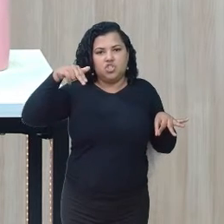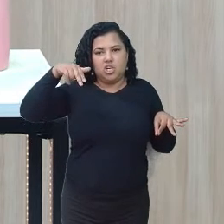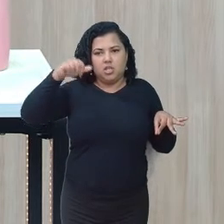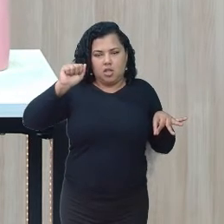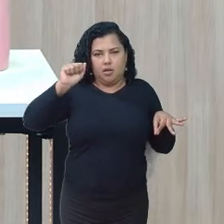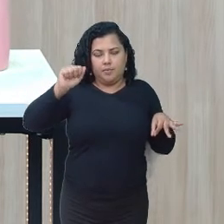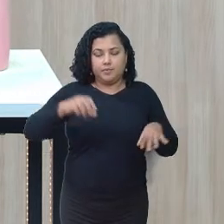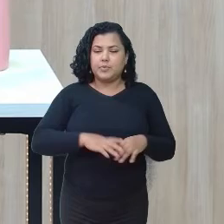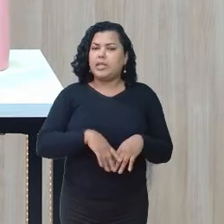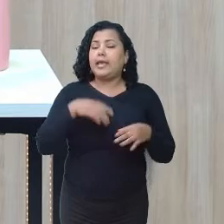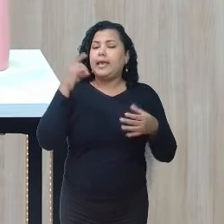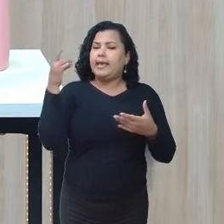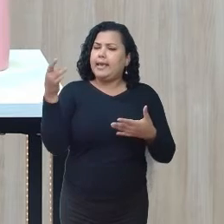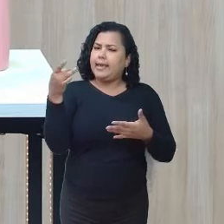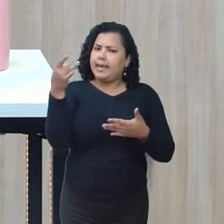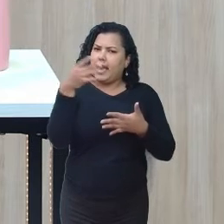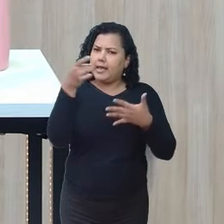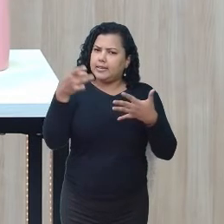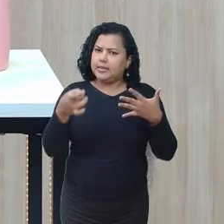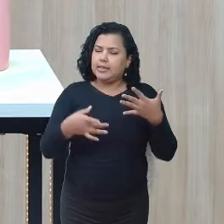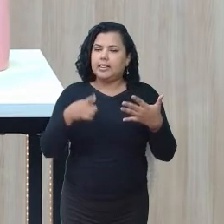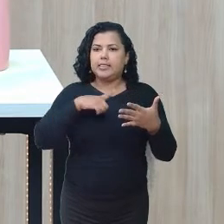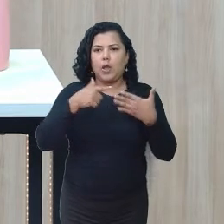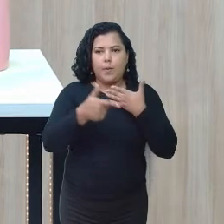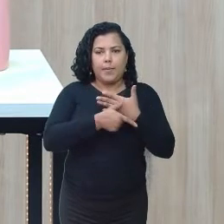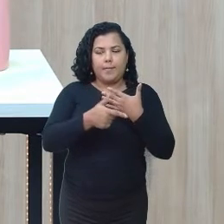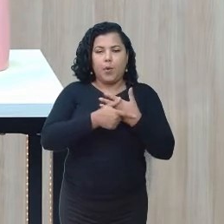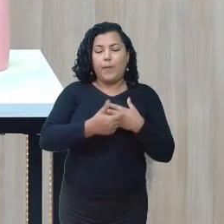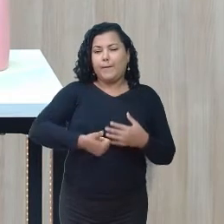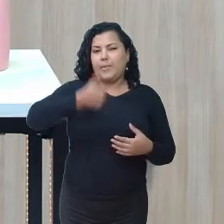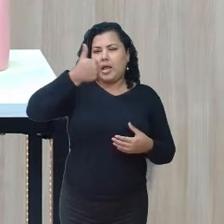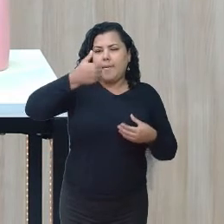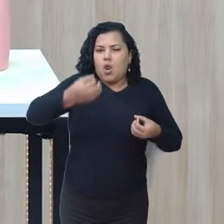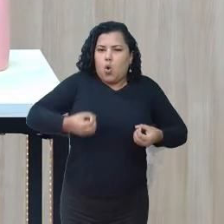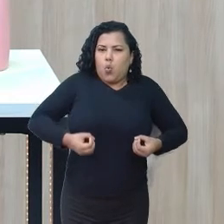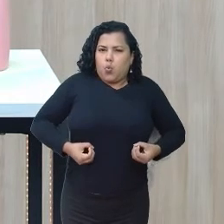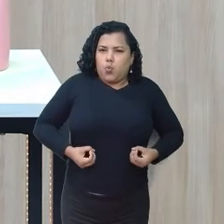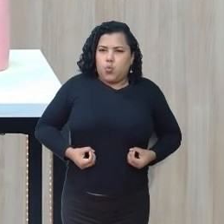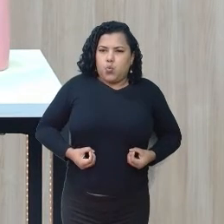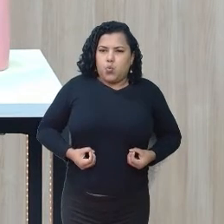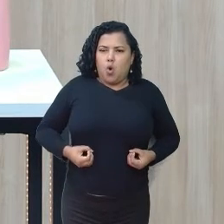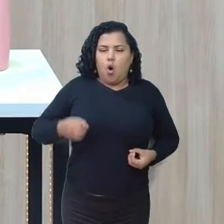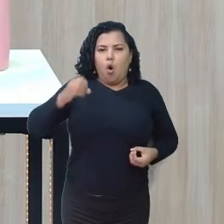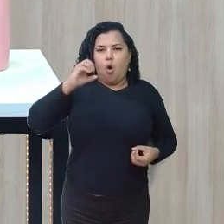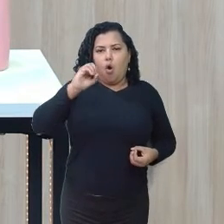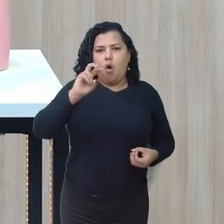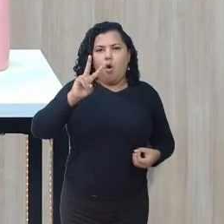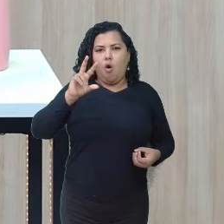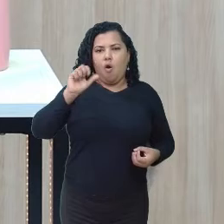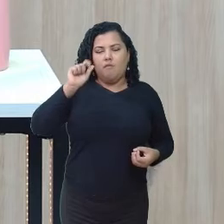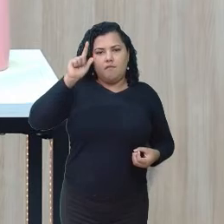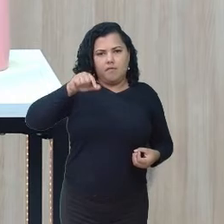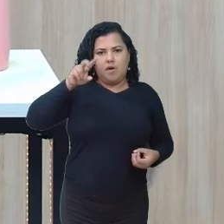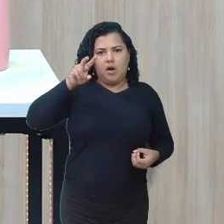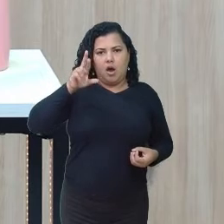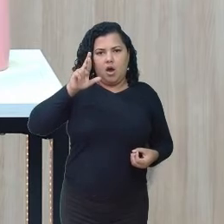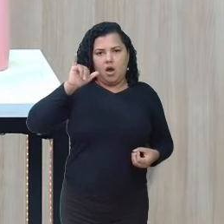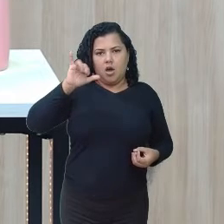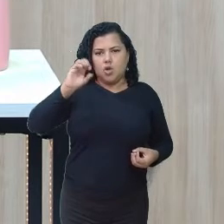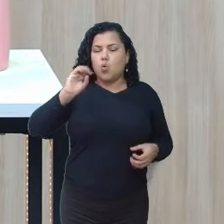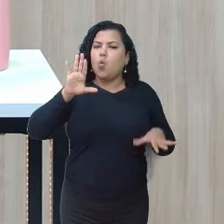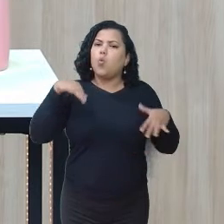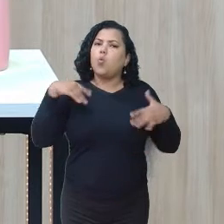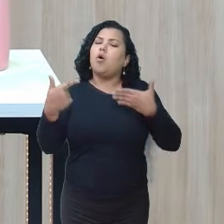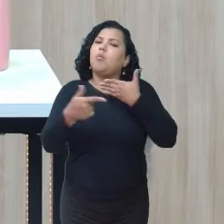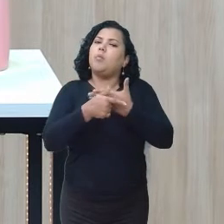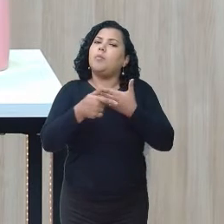função. Aqui vamos ver primeiro os ovários. Que função eles possuem? Então, o que é que